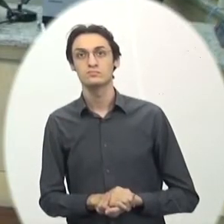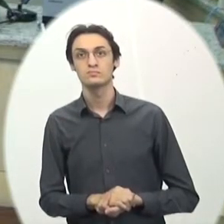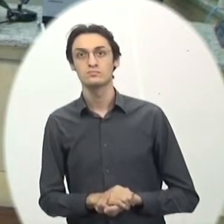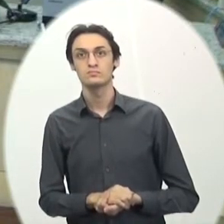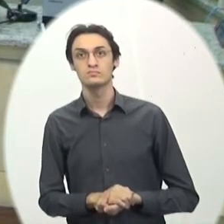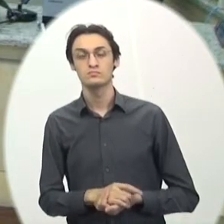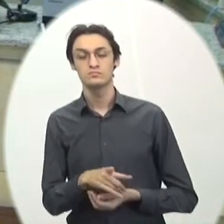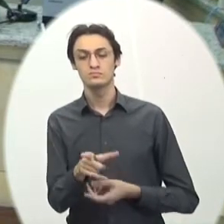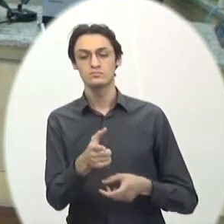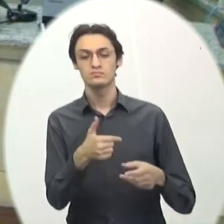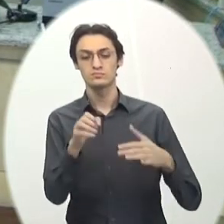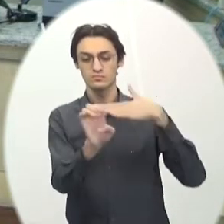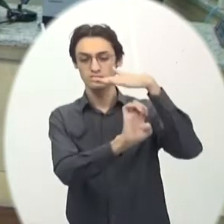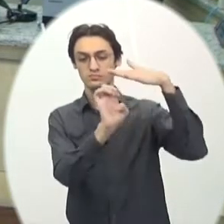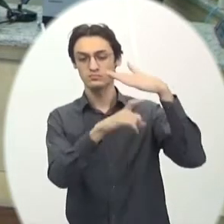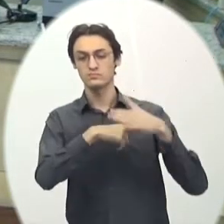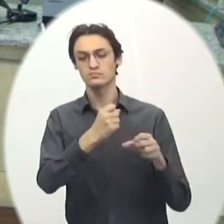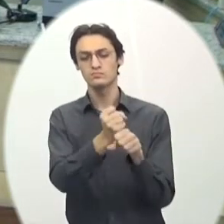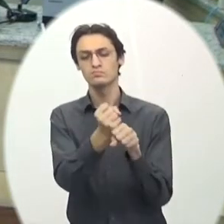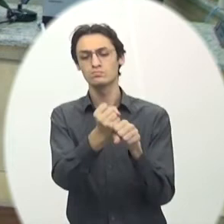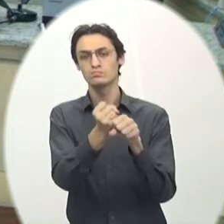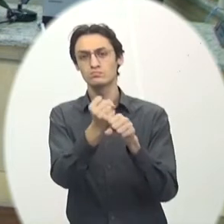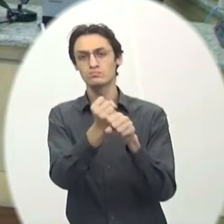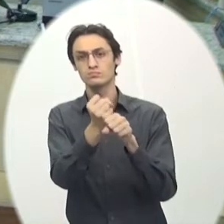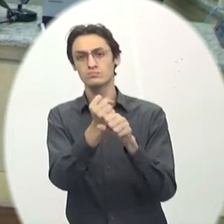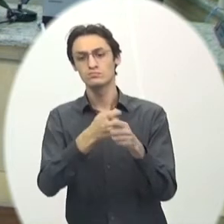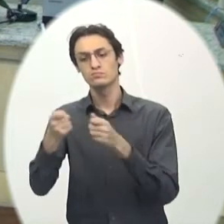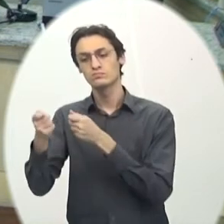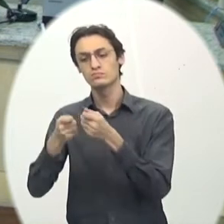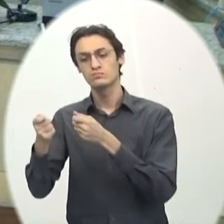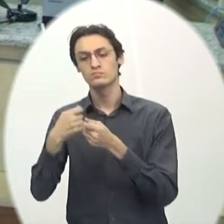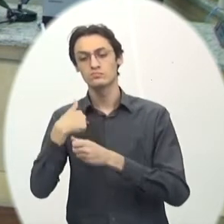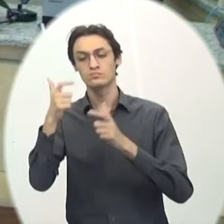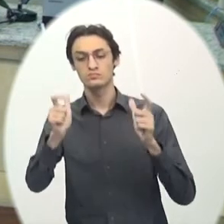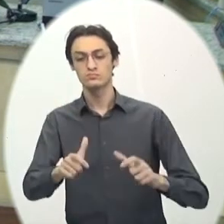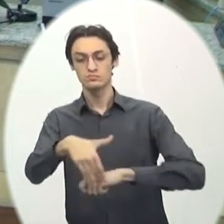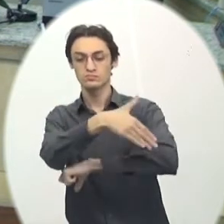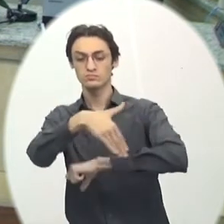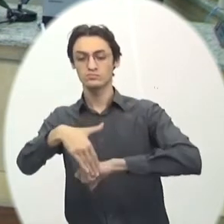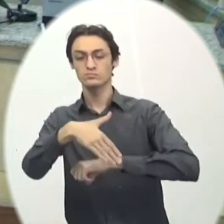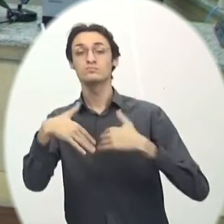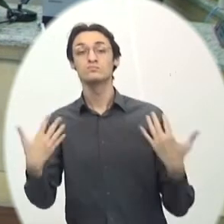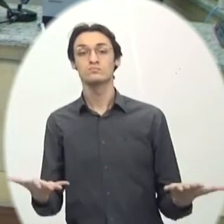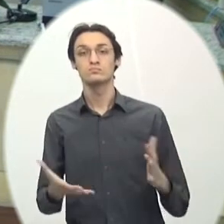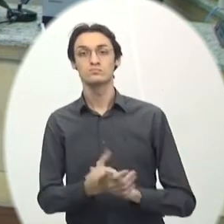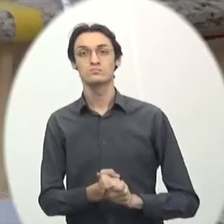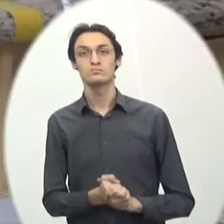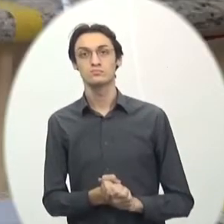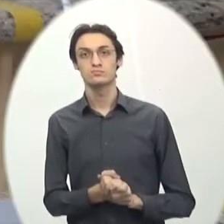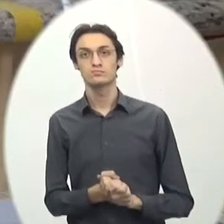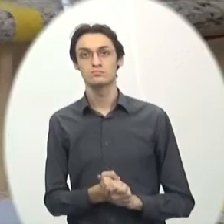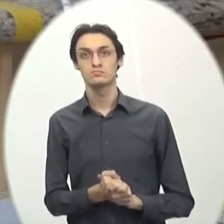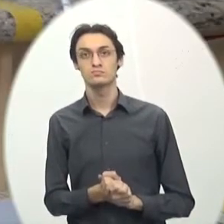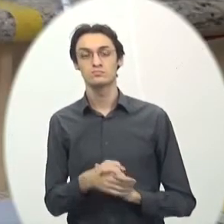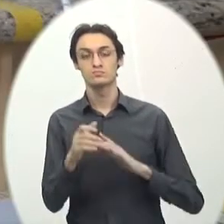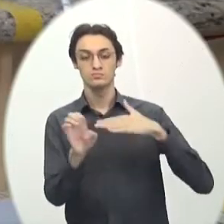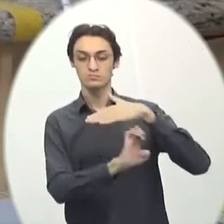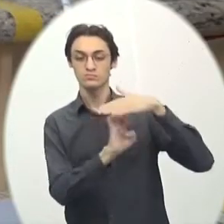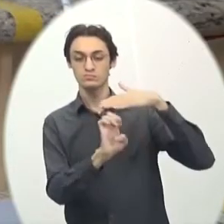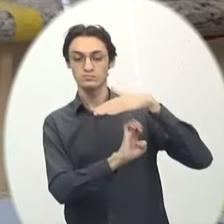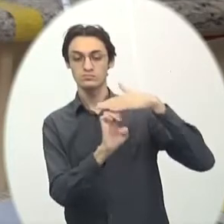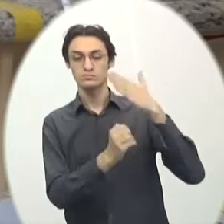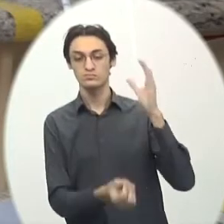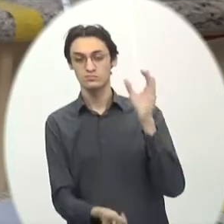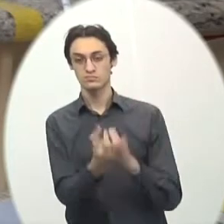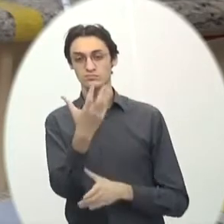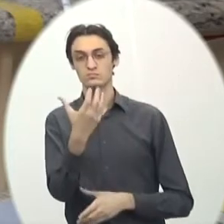Quantos anos tem a sua empresa no comércio e aonde que é o endereço da sua empresa? A empresa foi